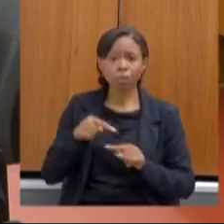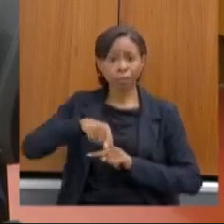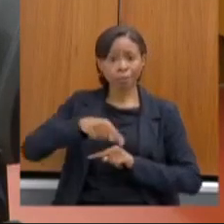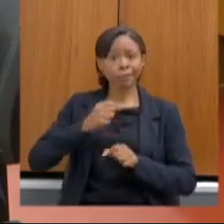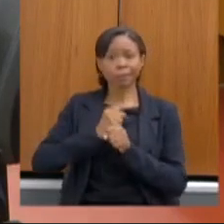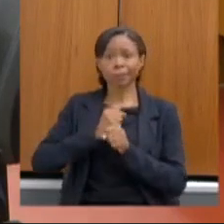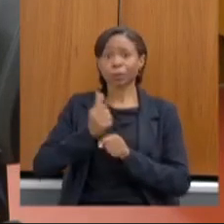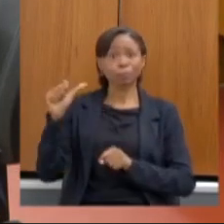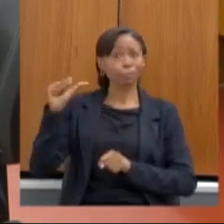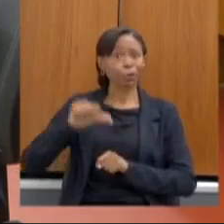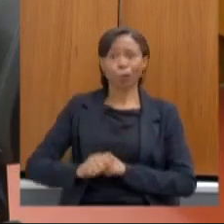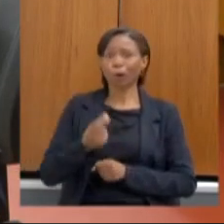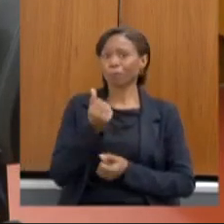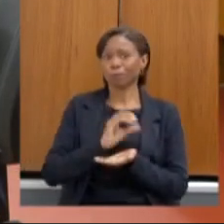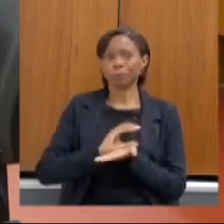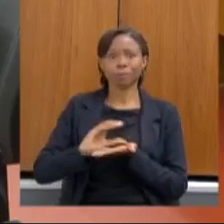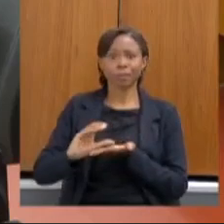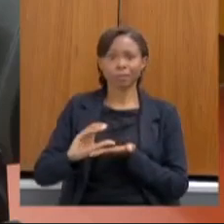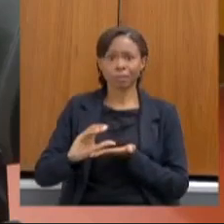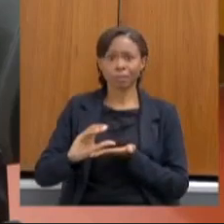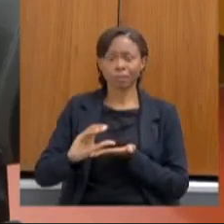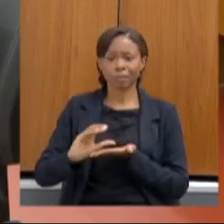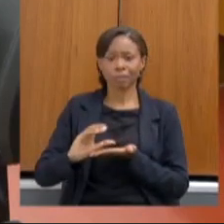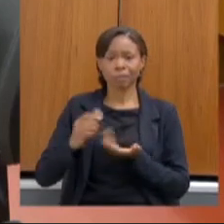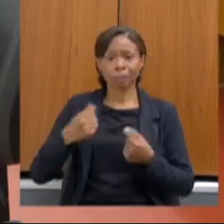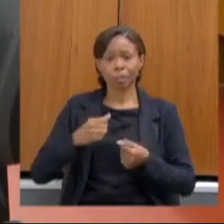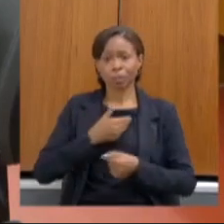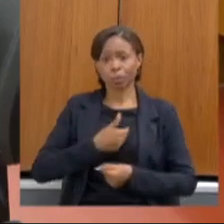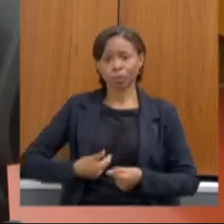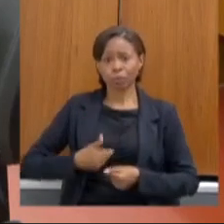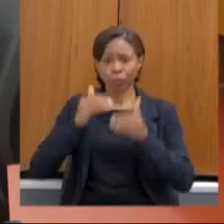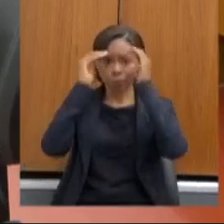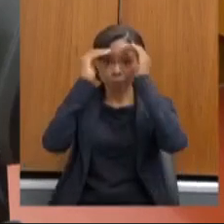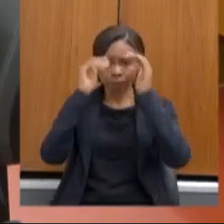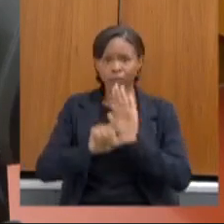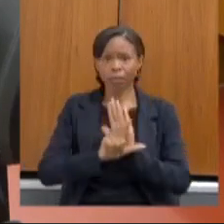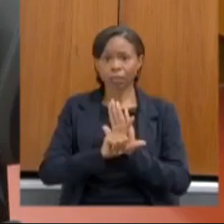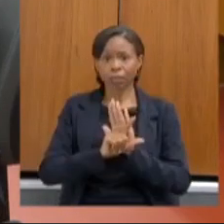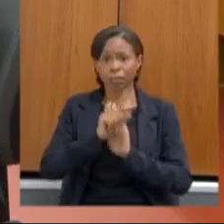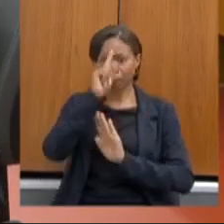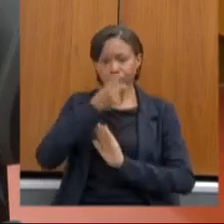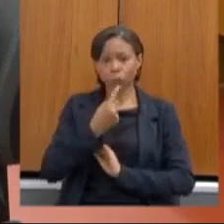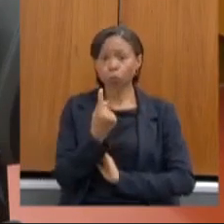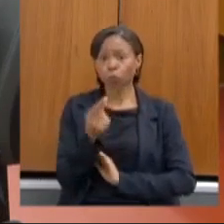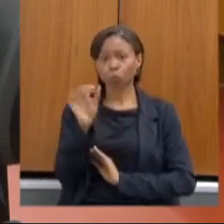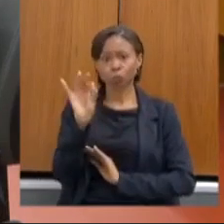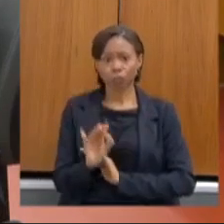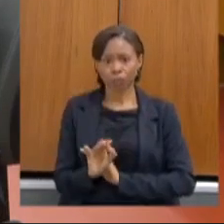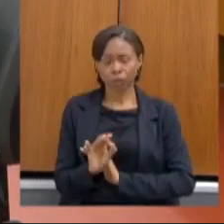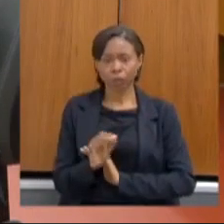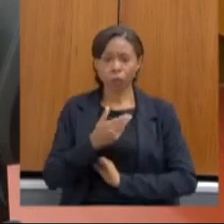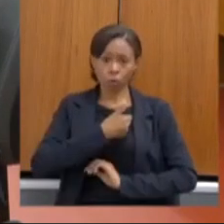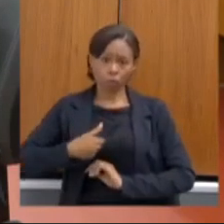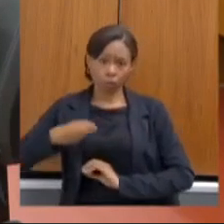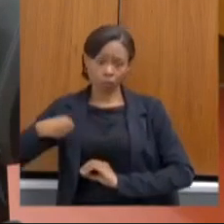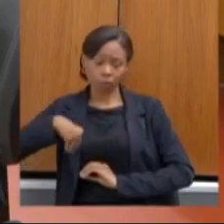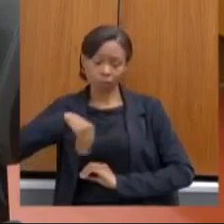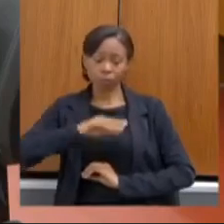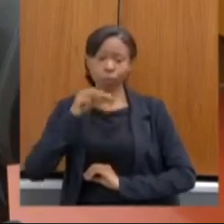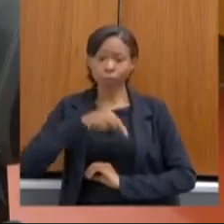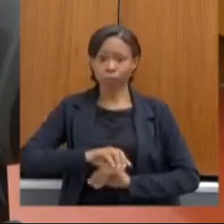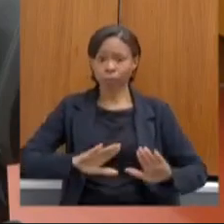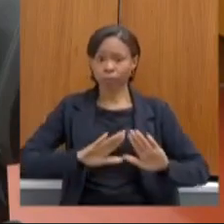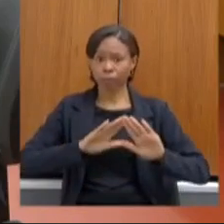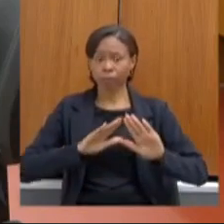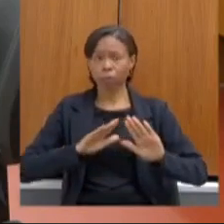a previsibilidade o governo não cumpre a lei a lei determina um por cento o governo enviou para a Assembleia Legislativa que está